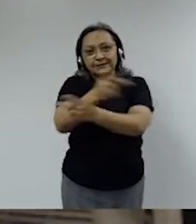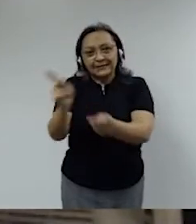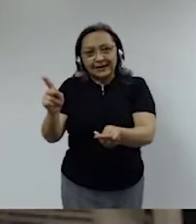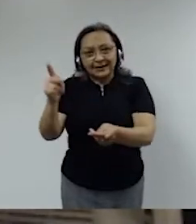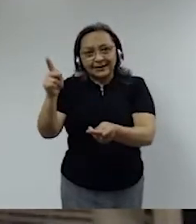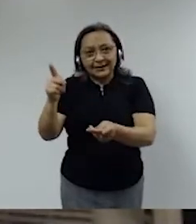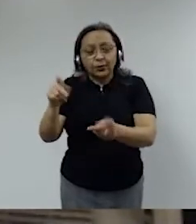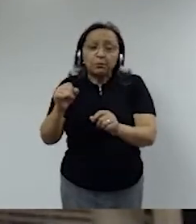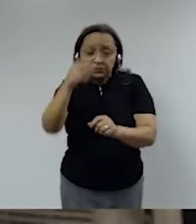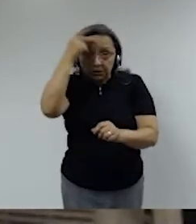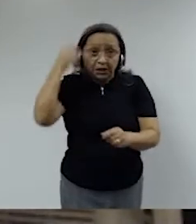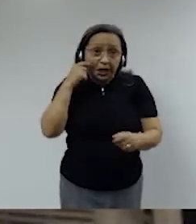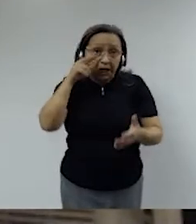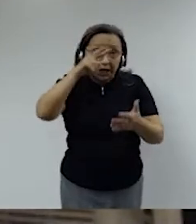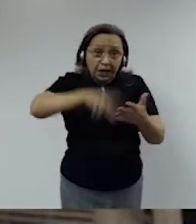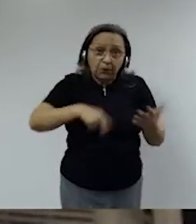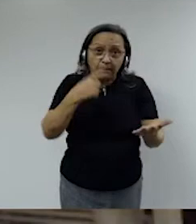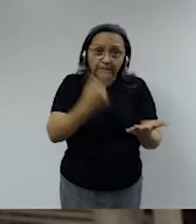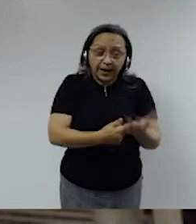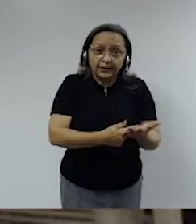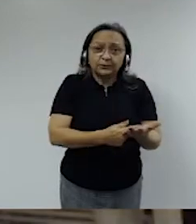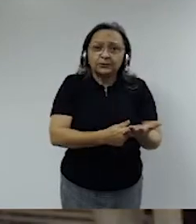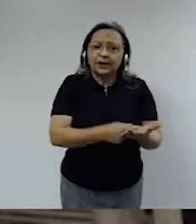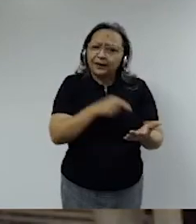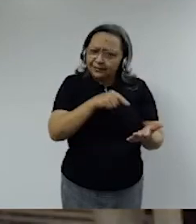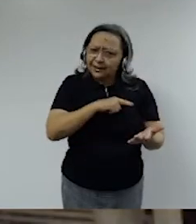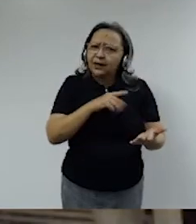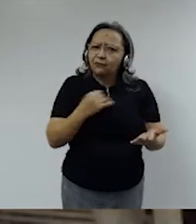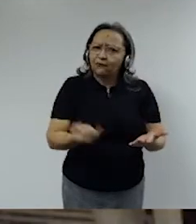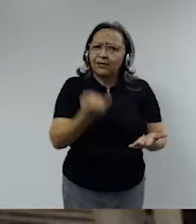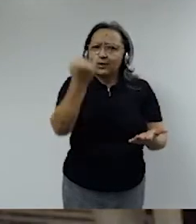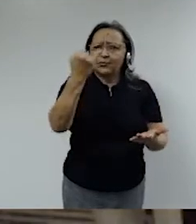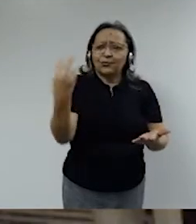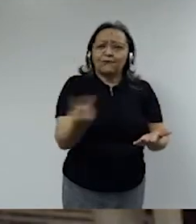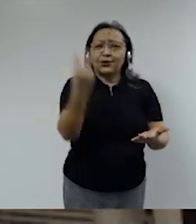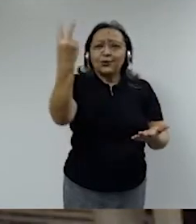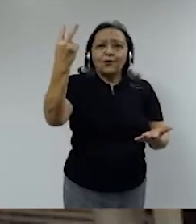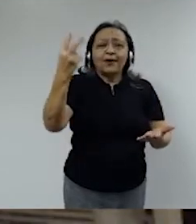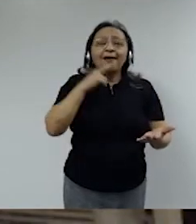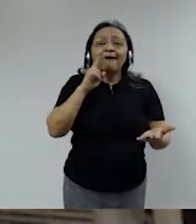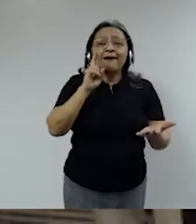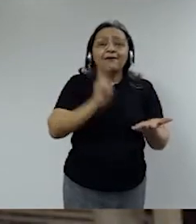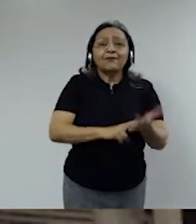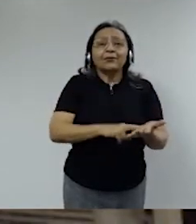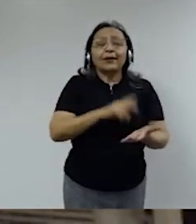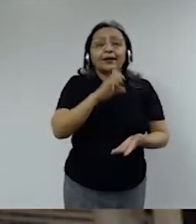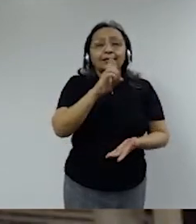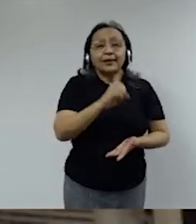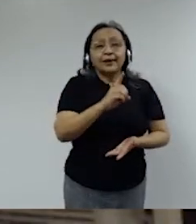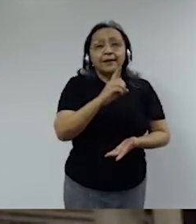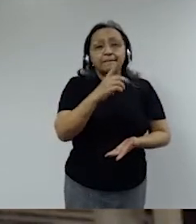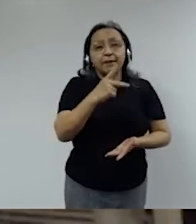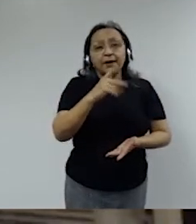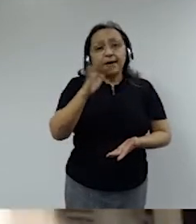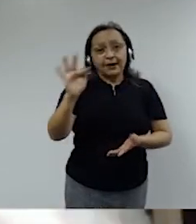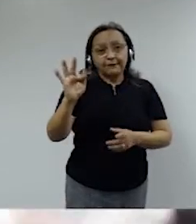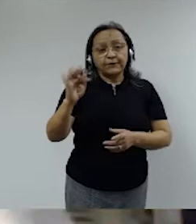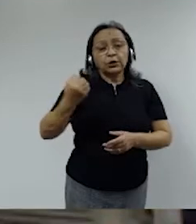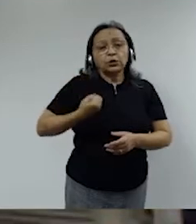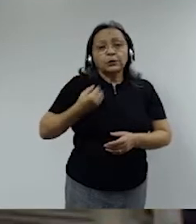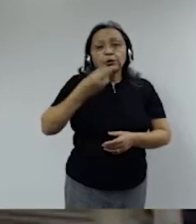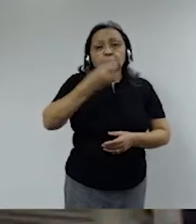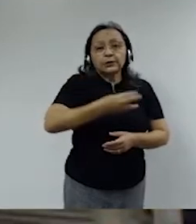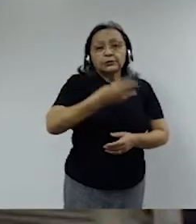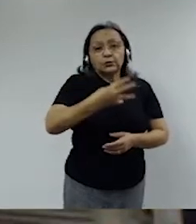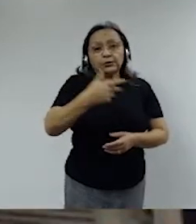do CNJ também tem a seguinte grandeza: reconhece a ADPF 347. Ou seja,